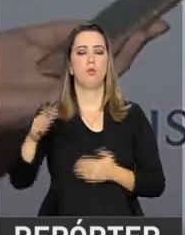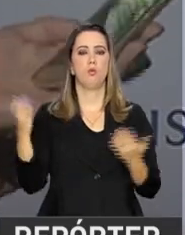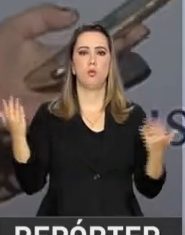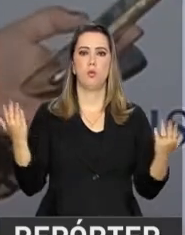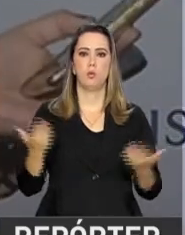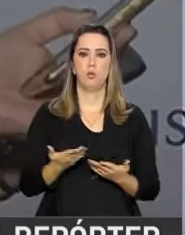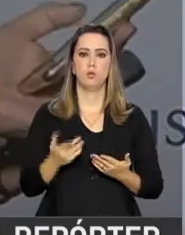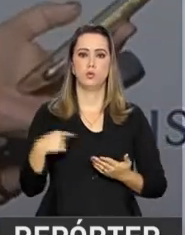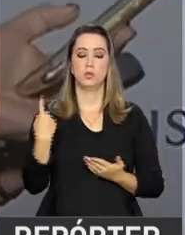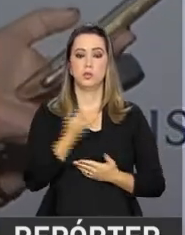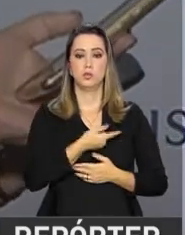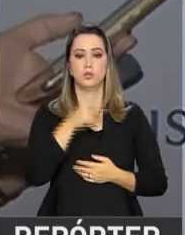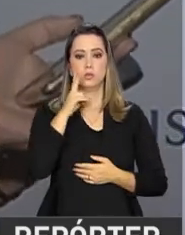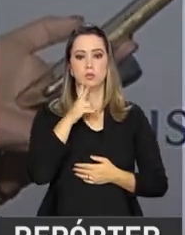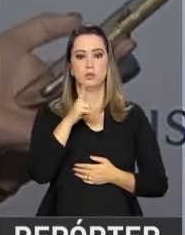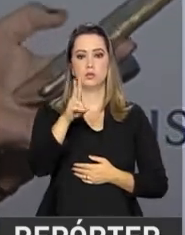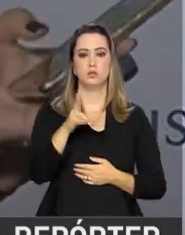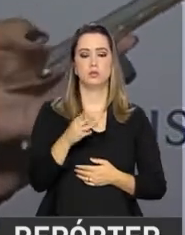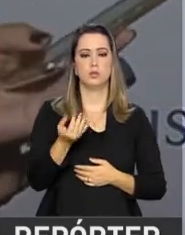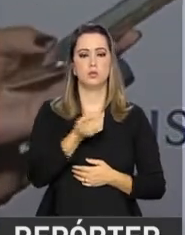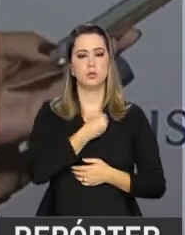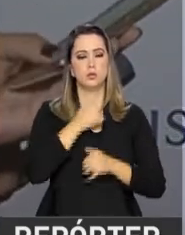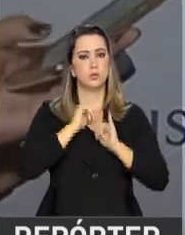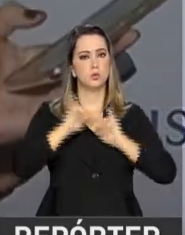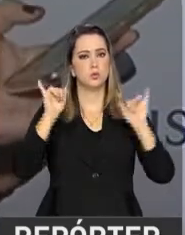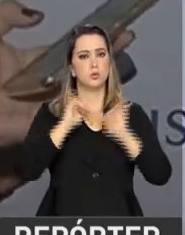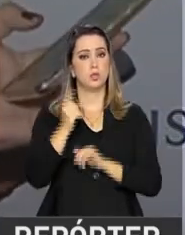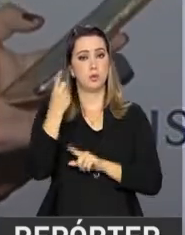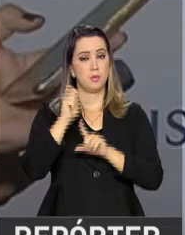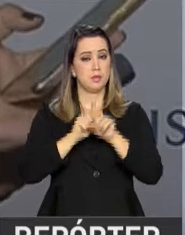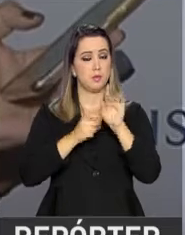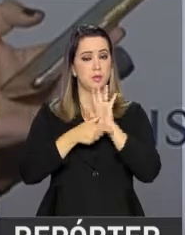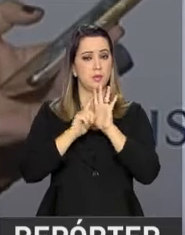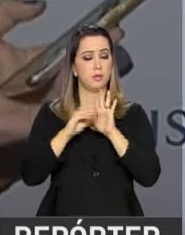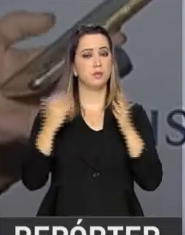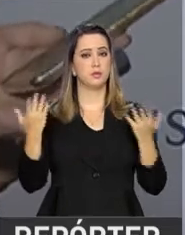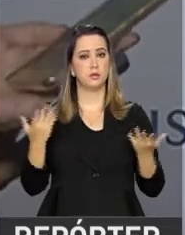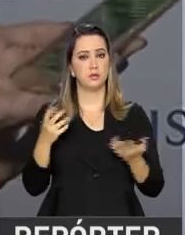Hoje, se nós olharmos os dados que foram divulgados há uma semana atrás,